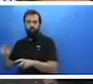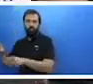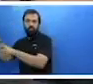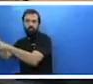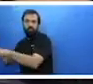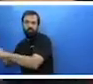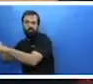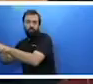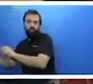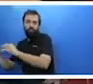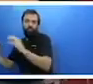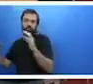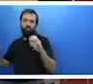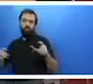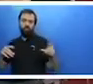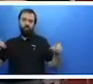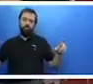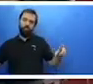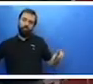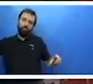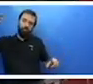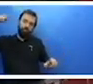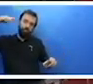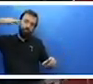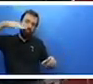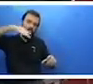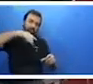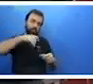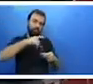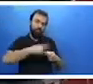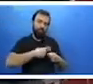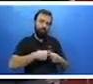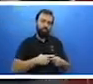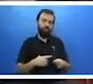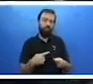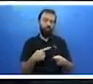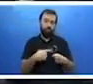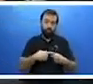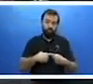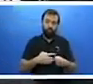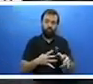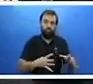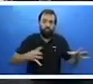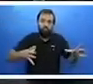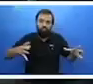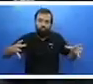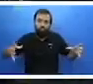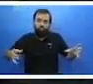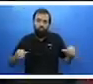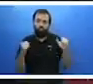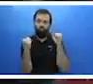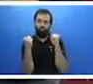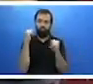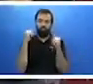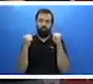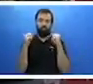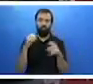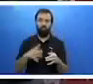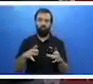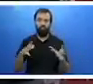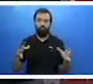cidade. E o Brasil se transformou. As cidades cresceram, aumentou o número de indústrias, as ruas encheram-se de